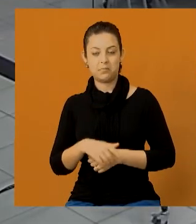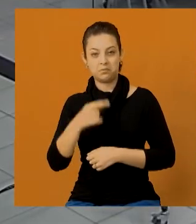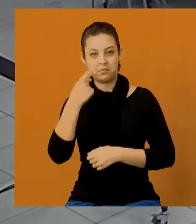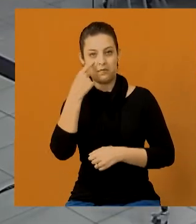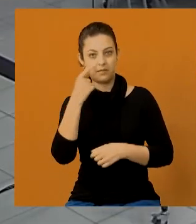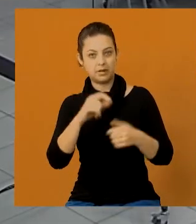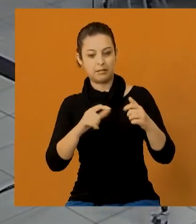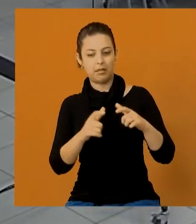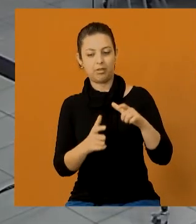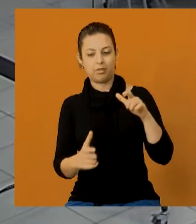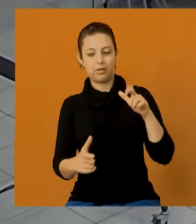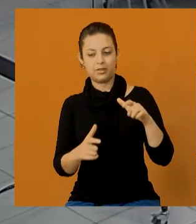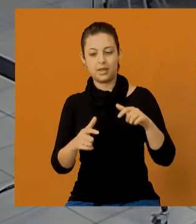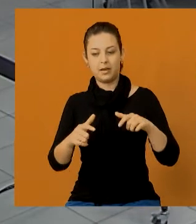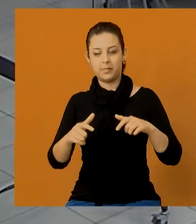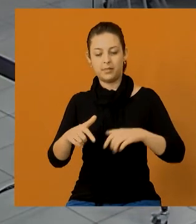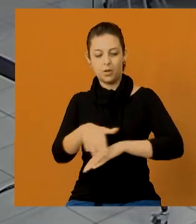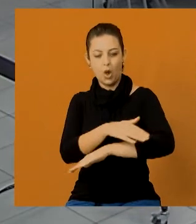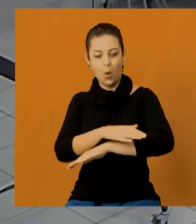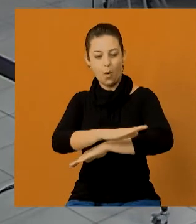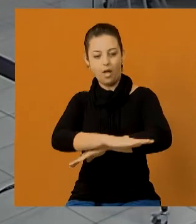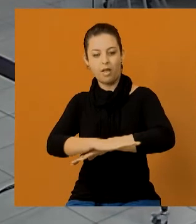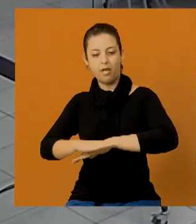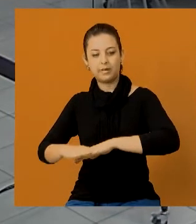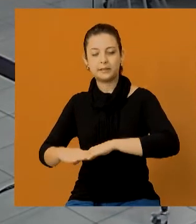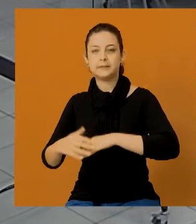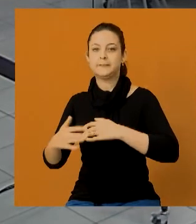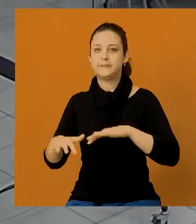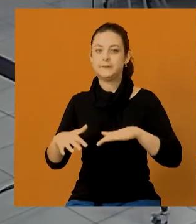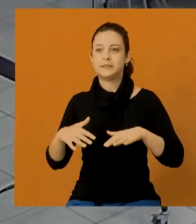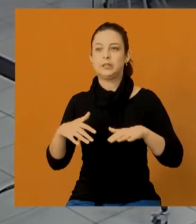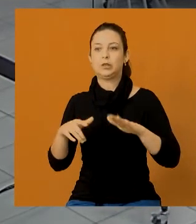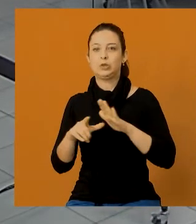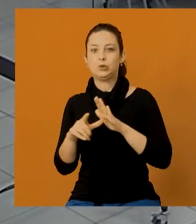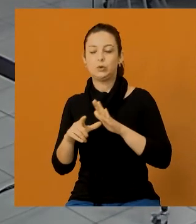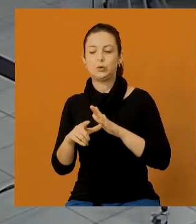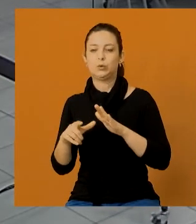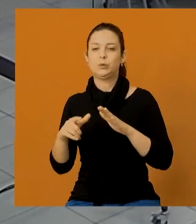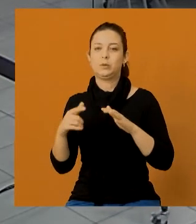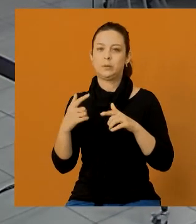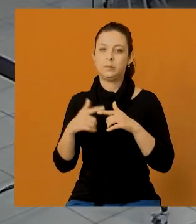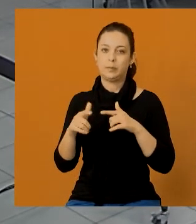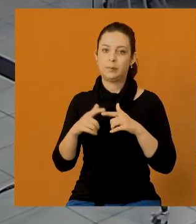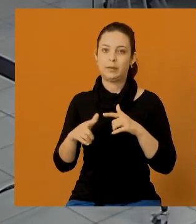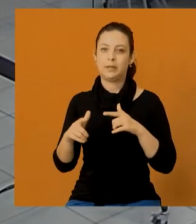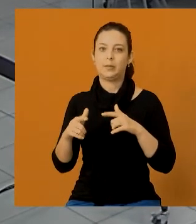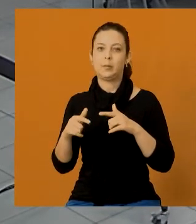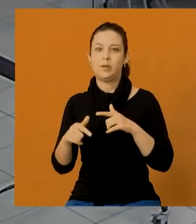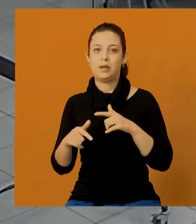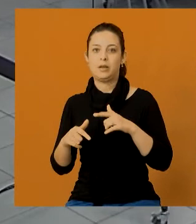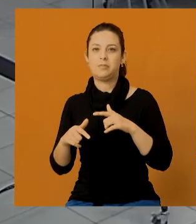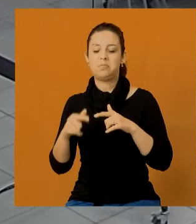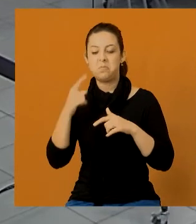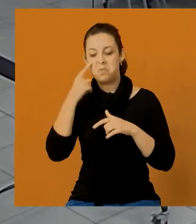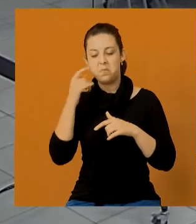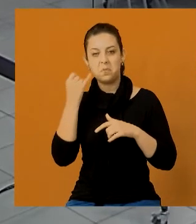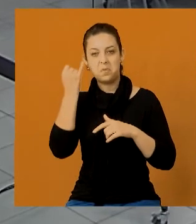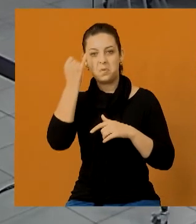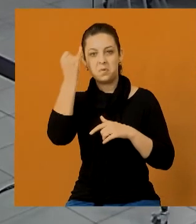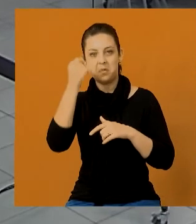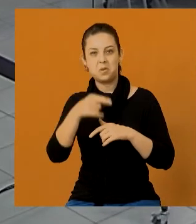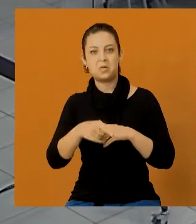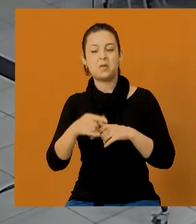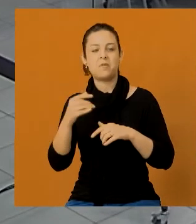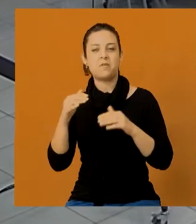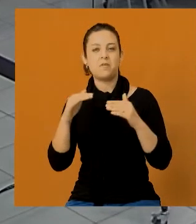Observando o tamanho das calçadas do nosso município e o transtorno para os comerciantes, né? Então foi salutar essa observação. Então eu